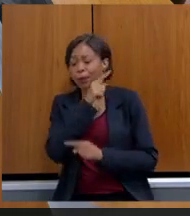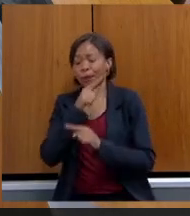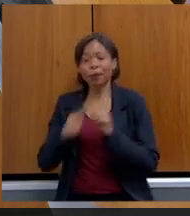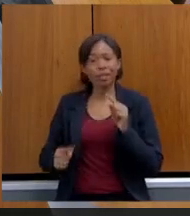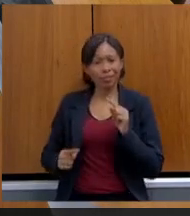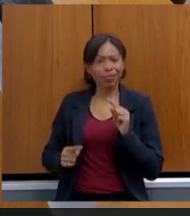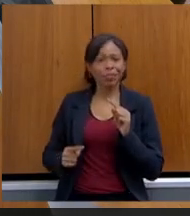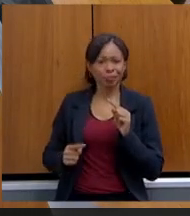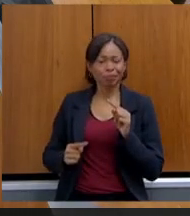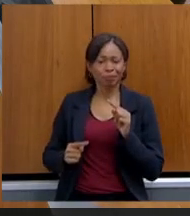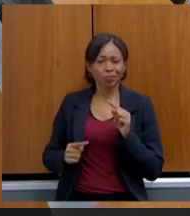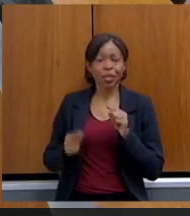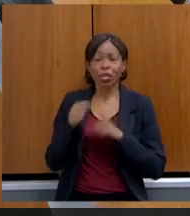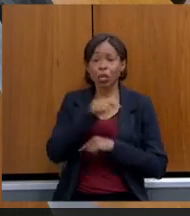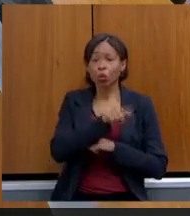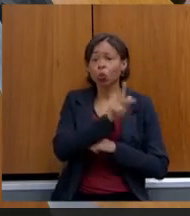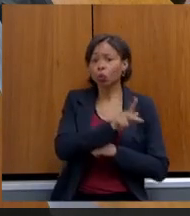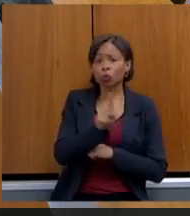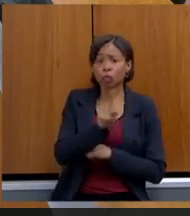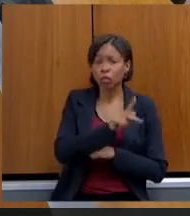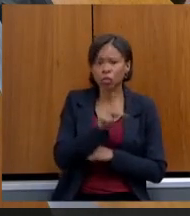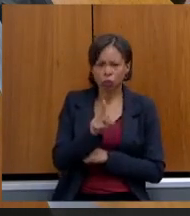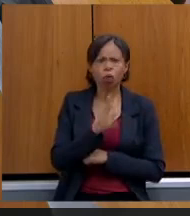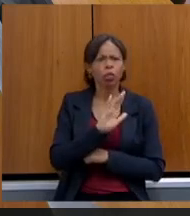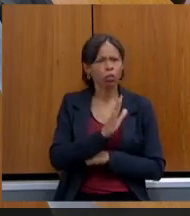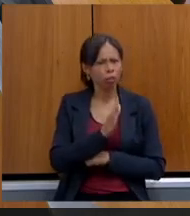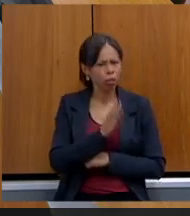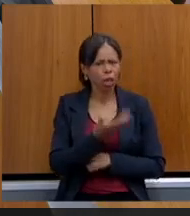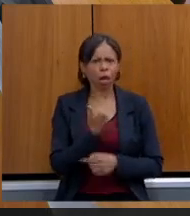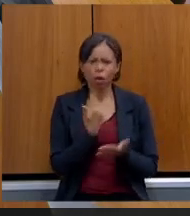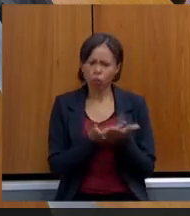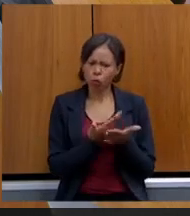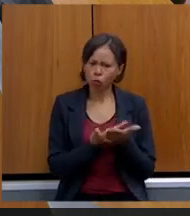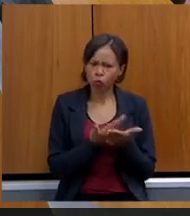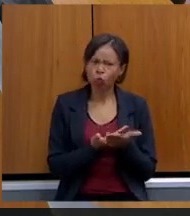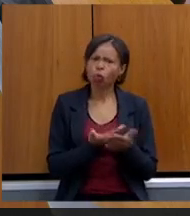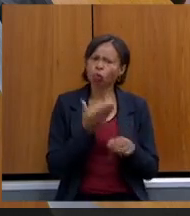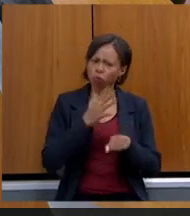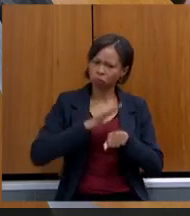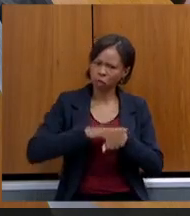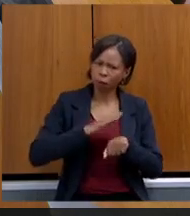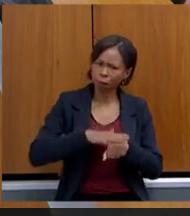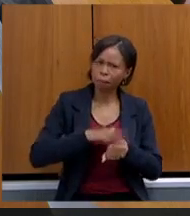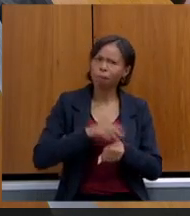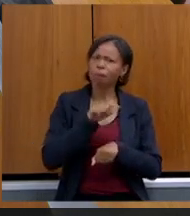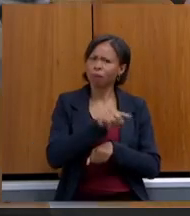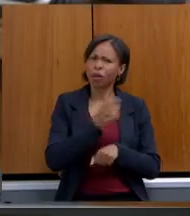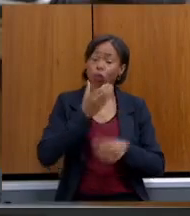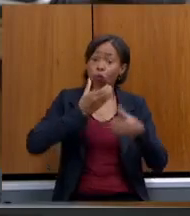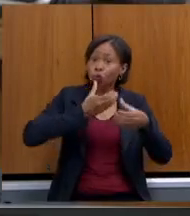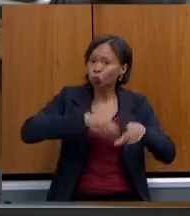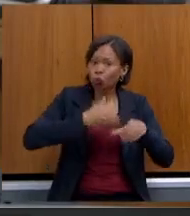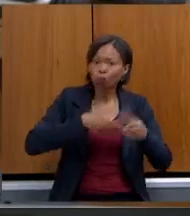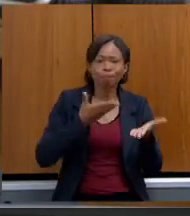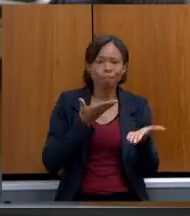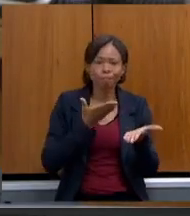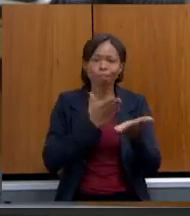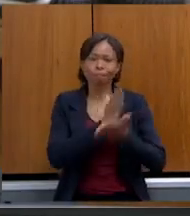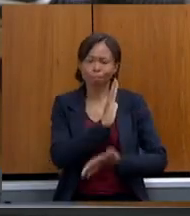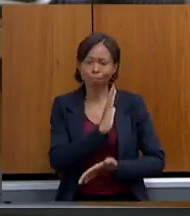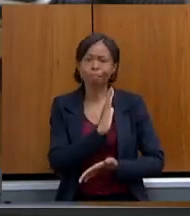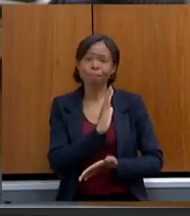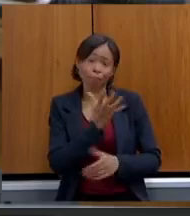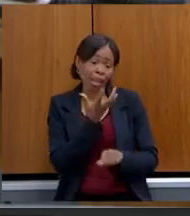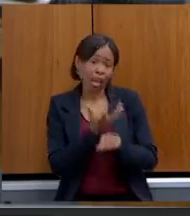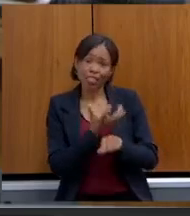estudante né de um professor que foi muito bem informado que ela disciplina que ele exerceu o concurso né e